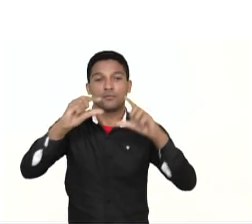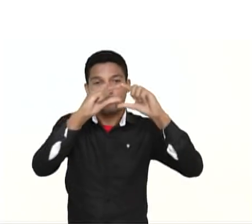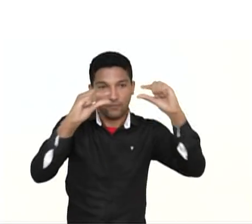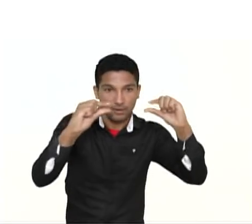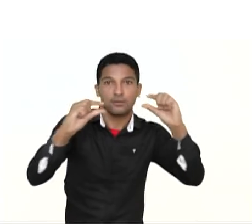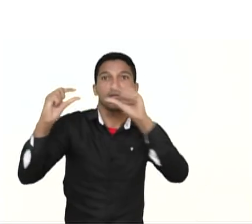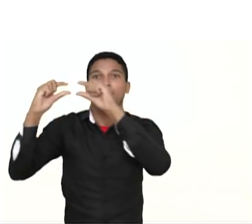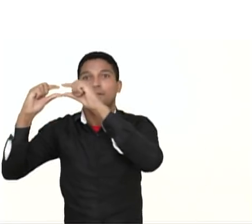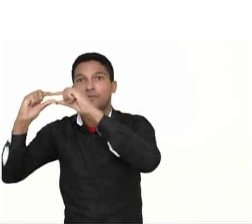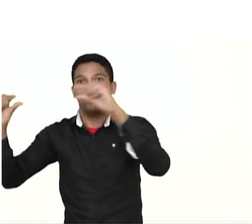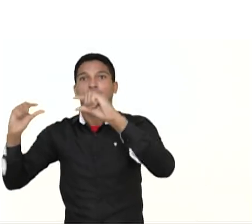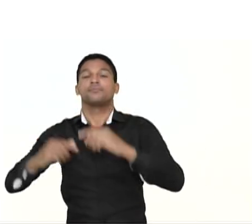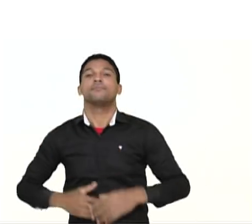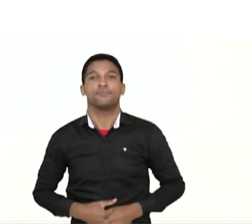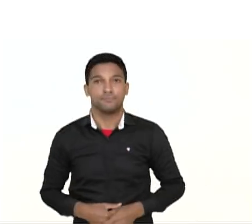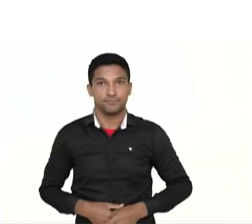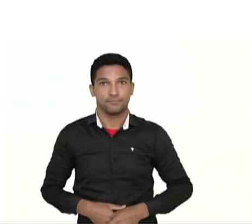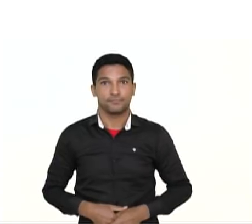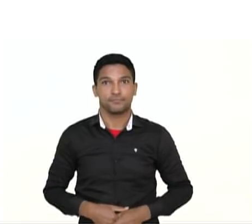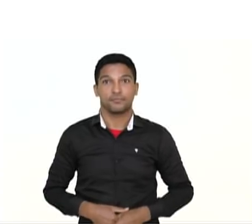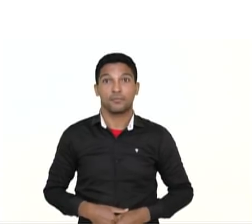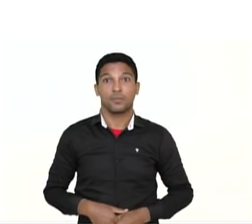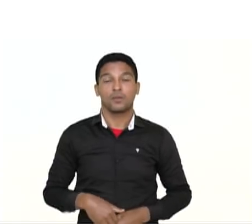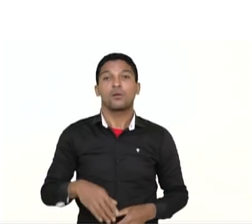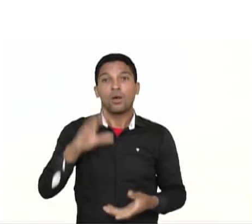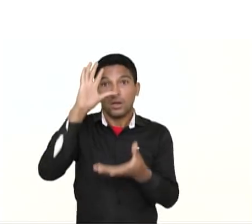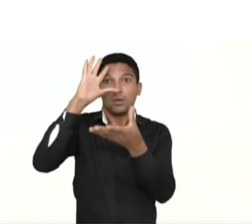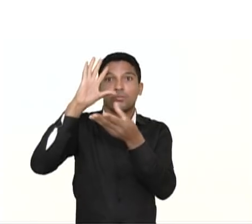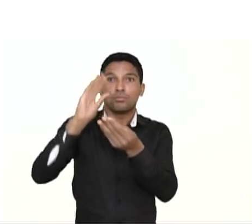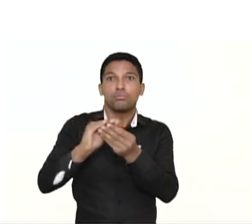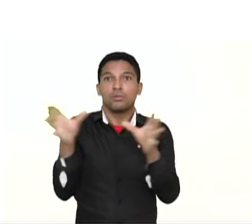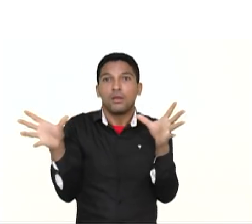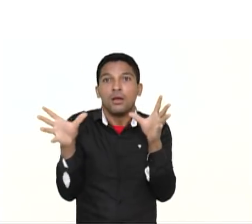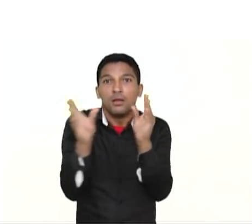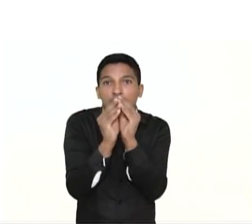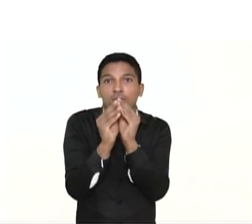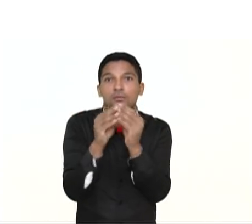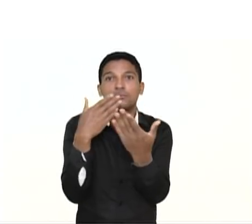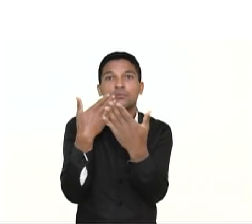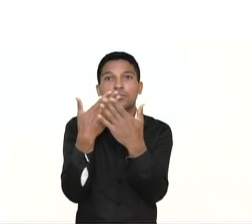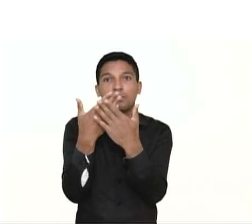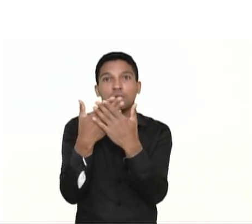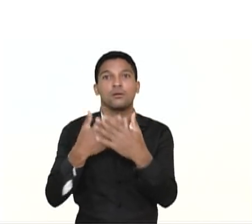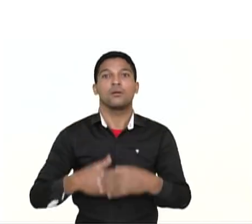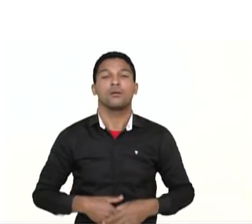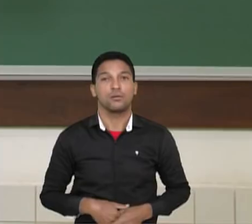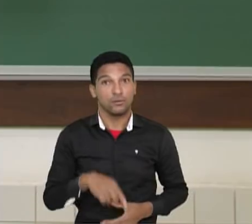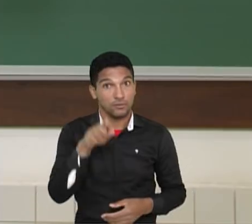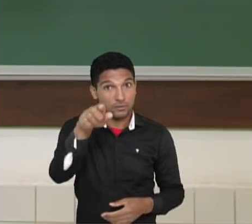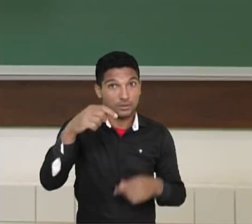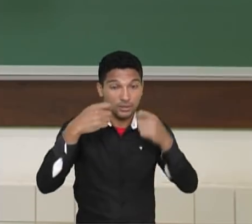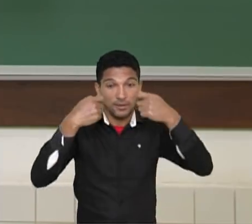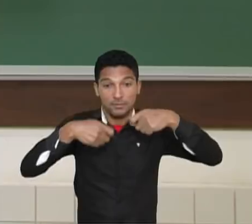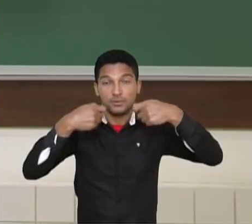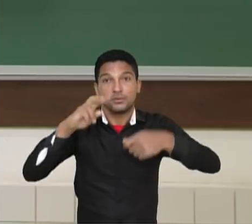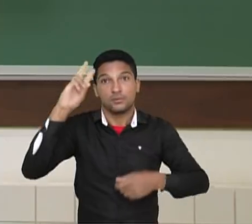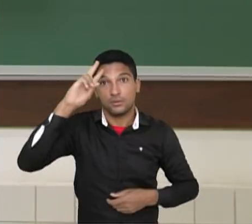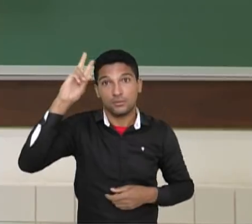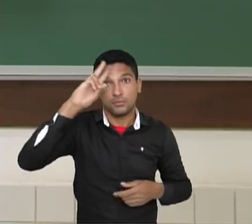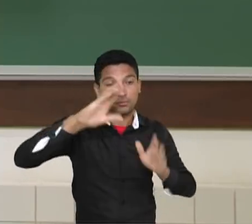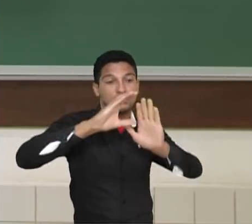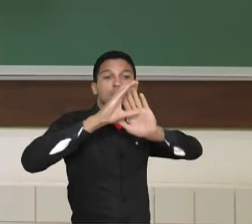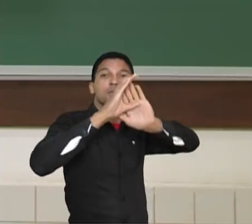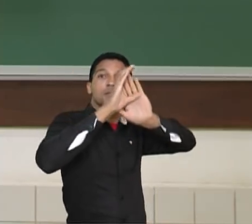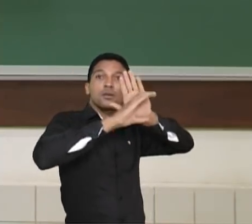Resumindo esta aula, pessoal, o que nós precisamos lembrar aqui desses conceitos todos trabalhados, né, abordados até